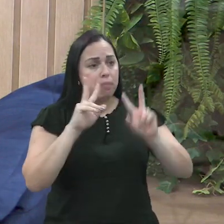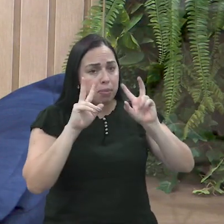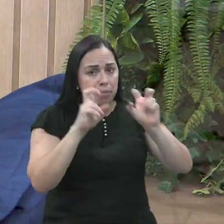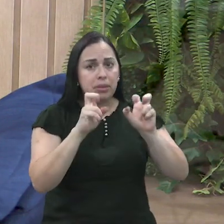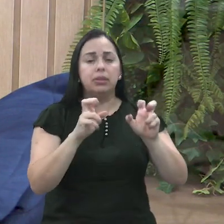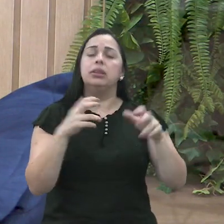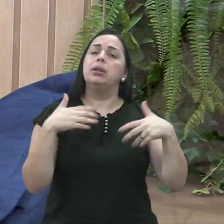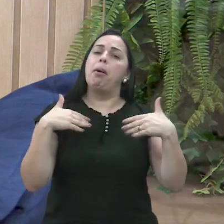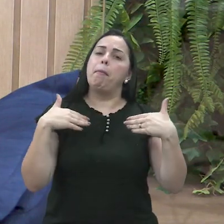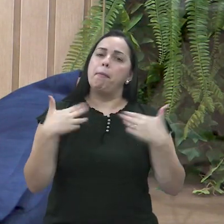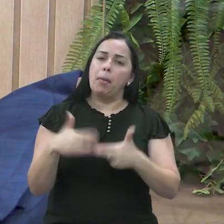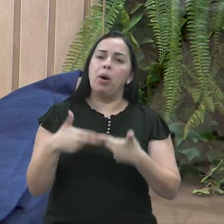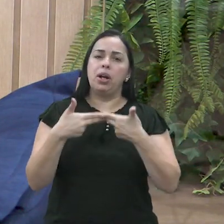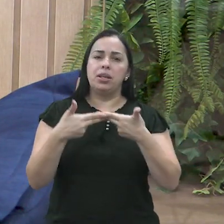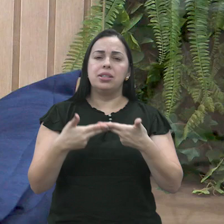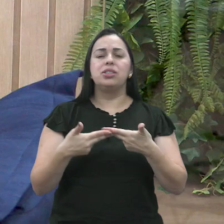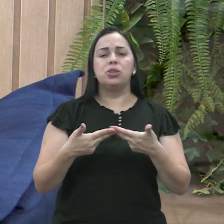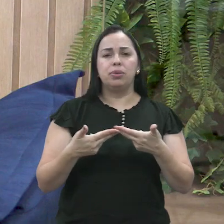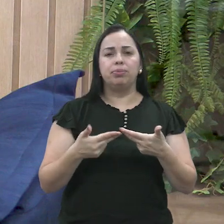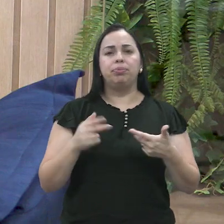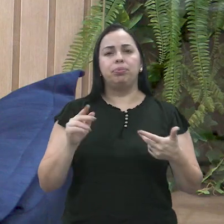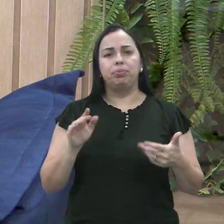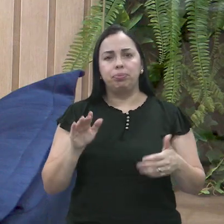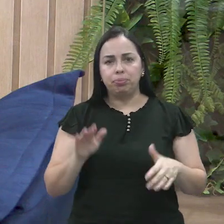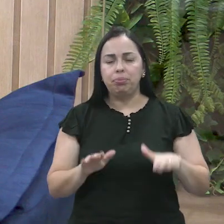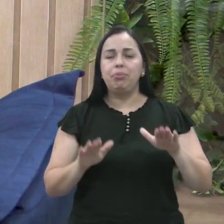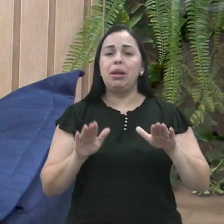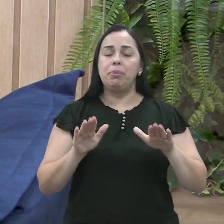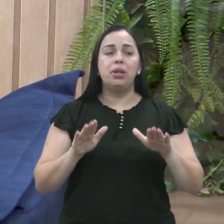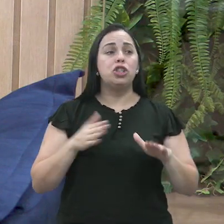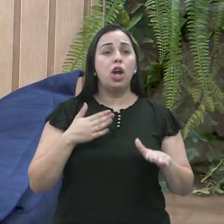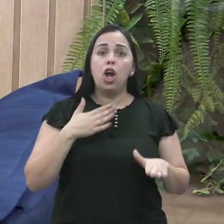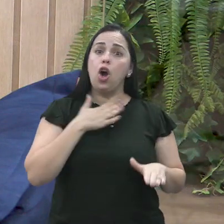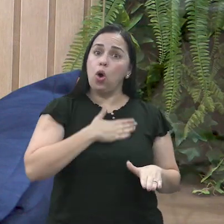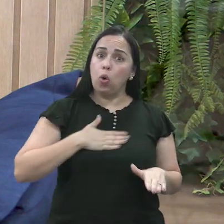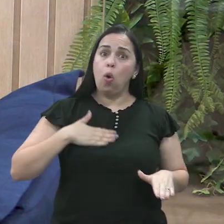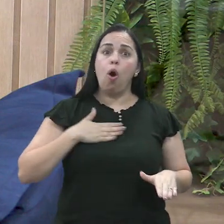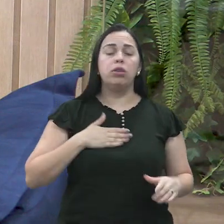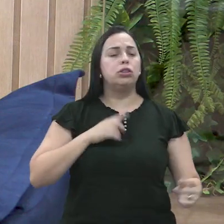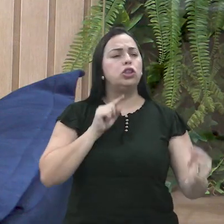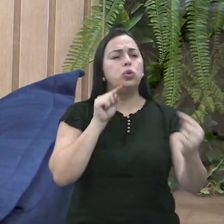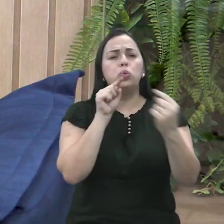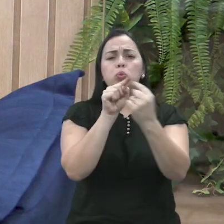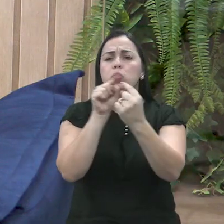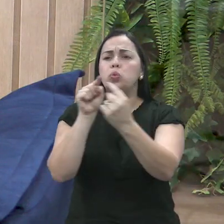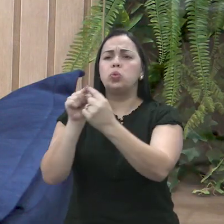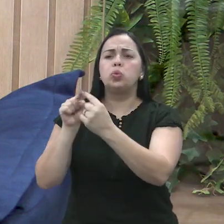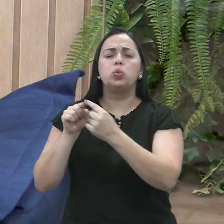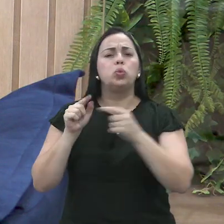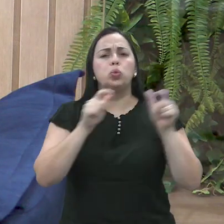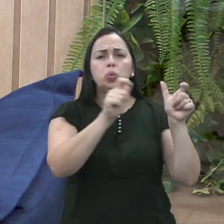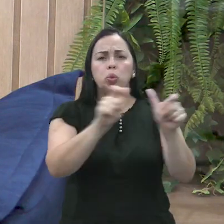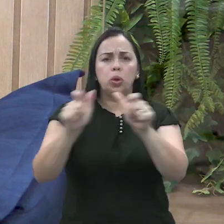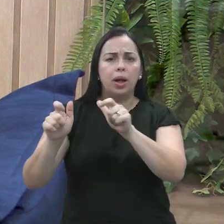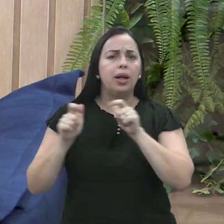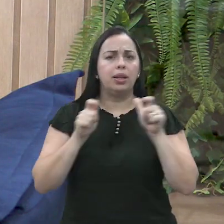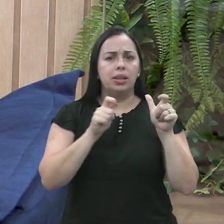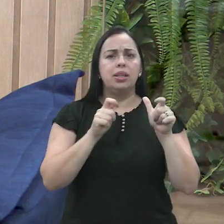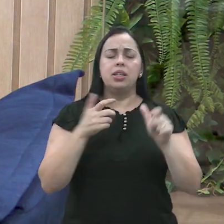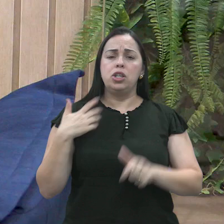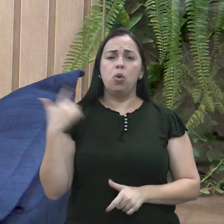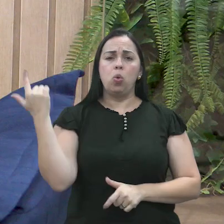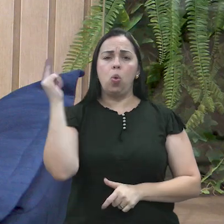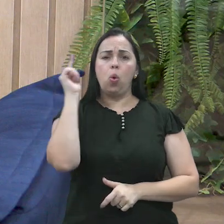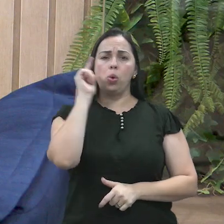te acompanhar durante o jornal. É evidente que a identificação com todas as regiões fez com